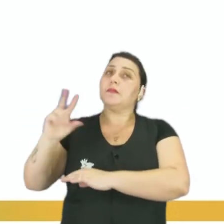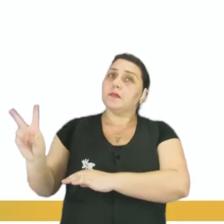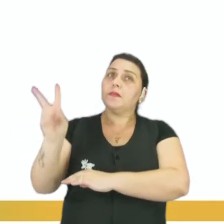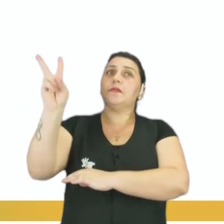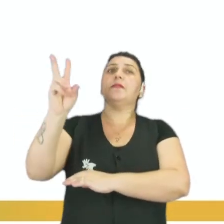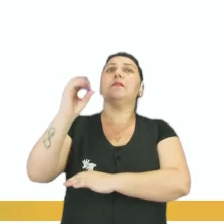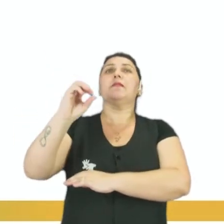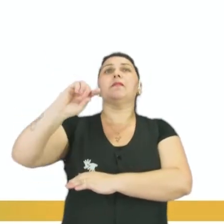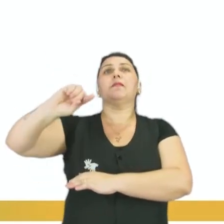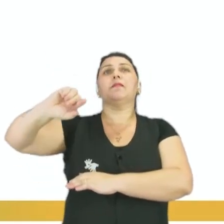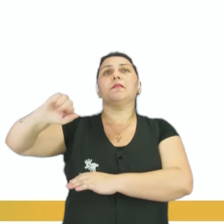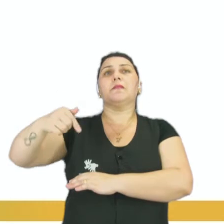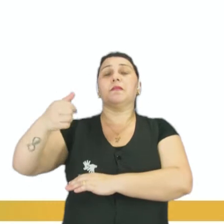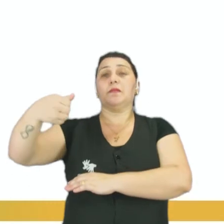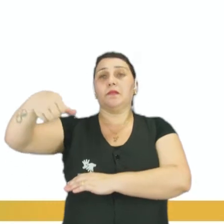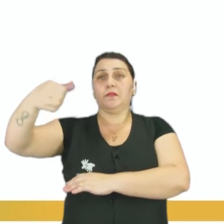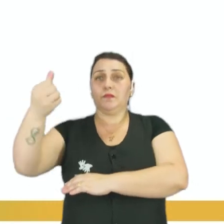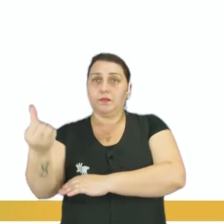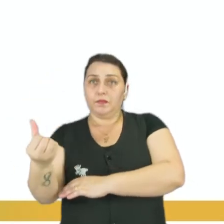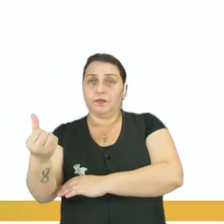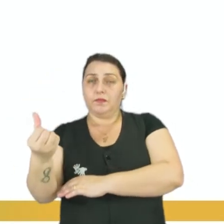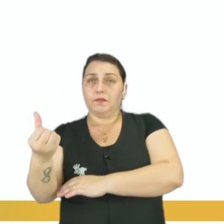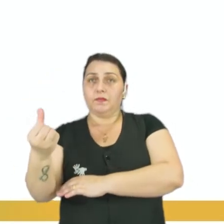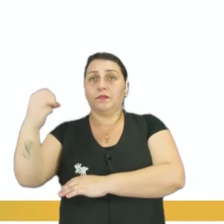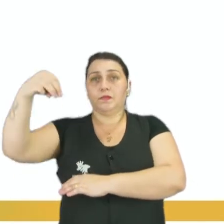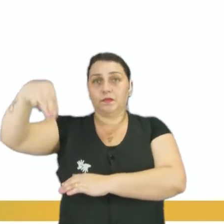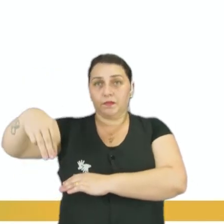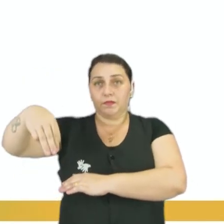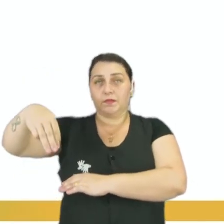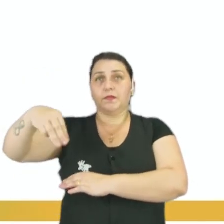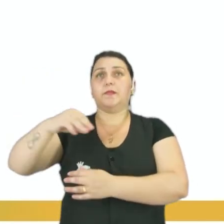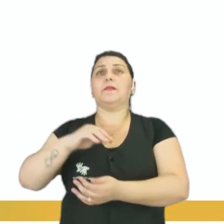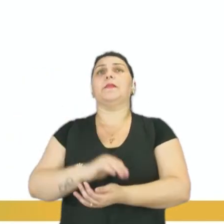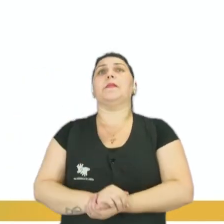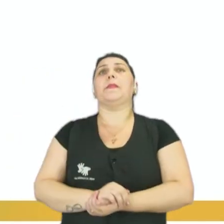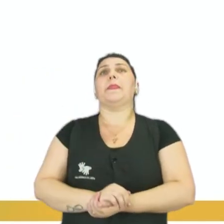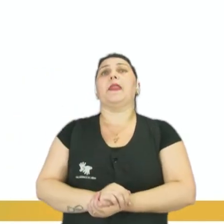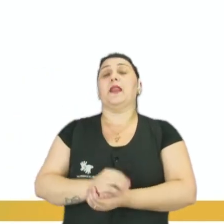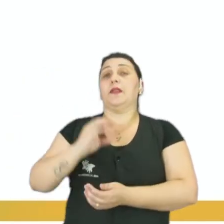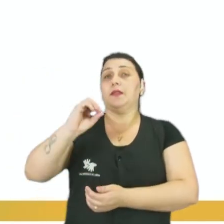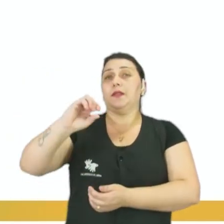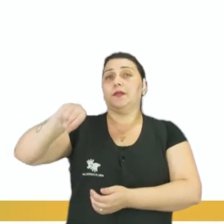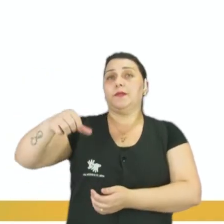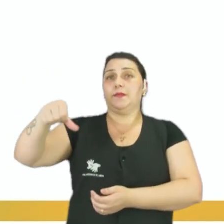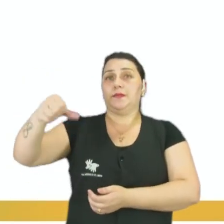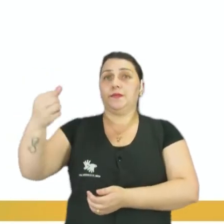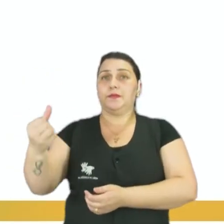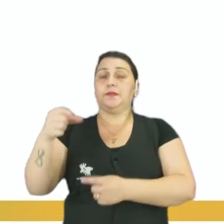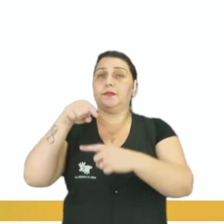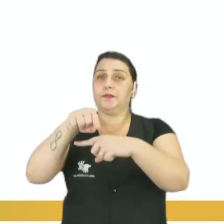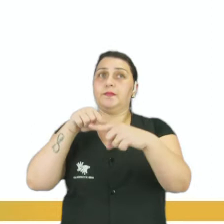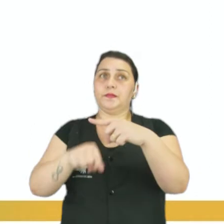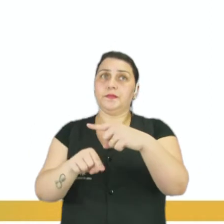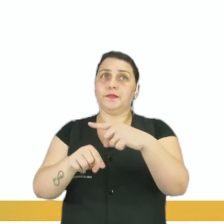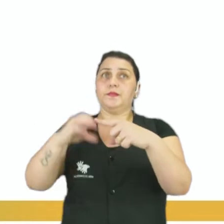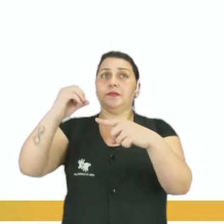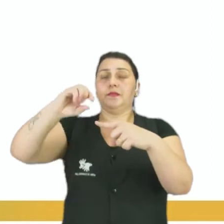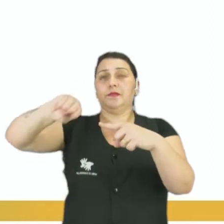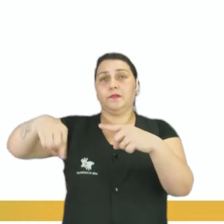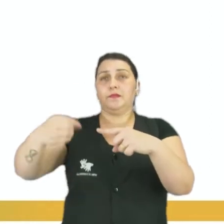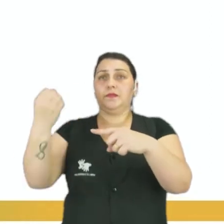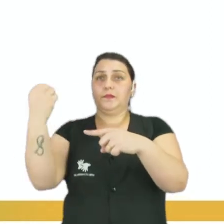valor de 0,96 m e esse zero 96 dividido